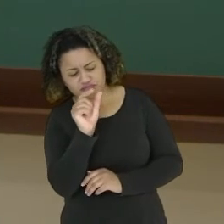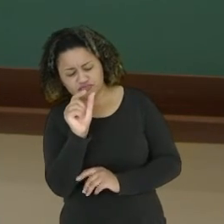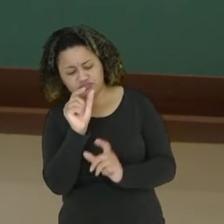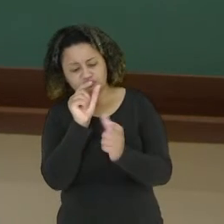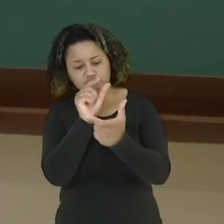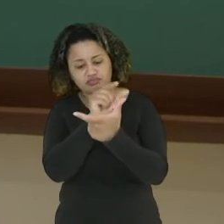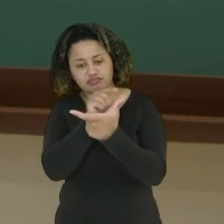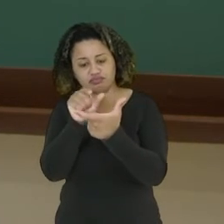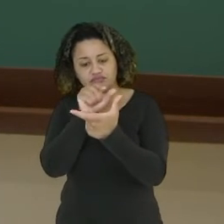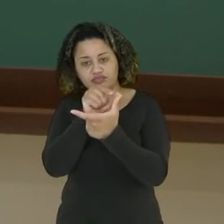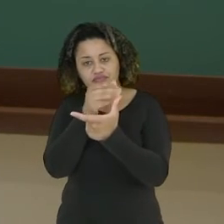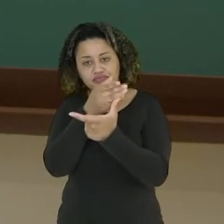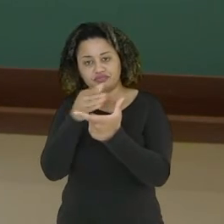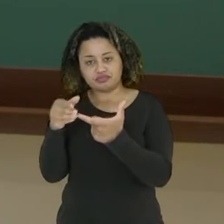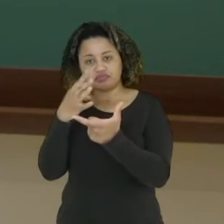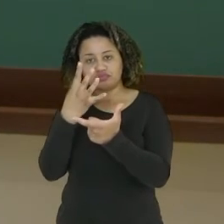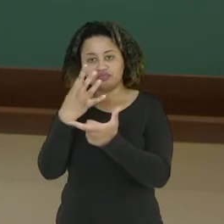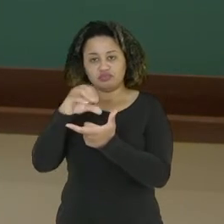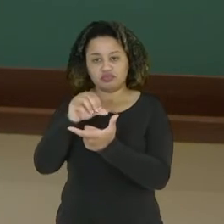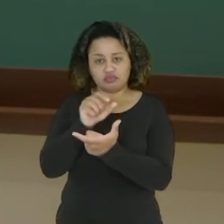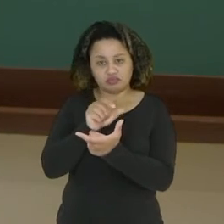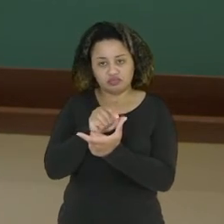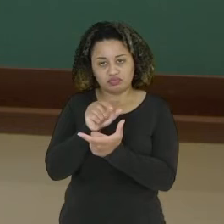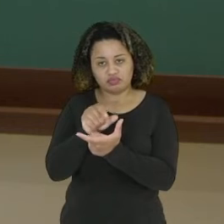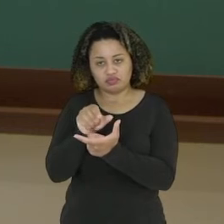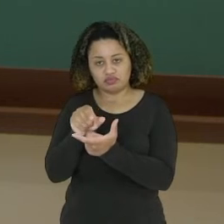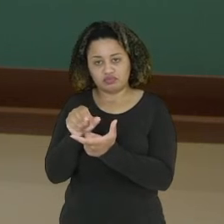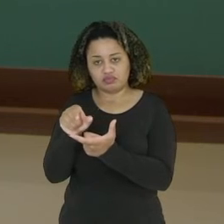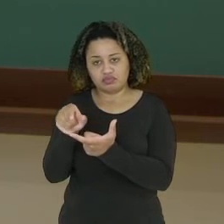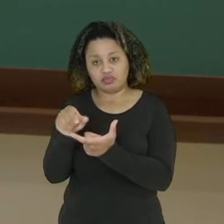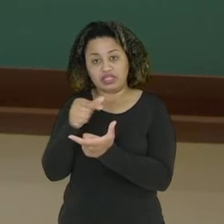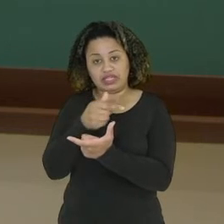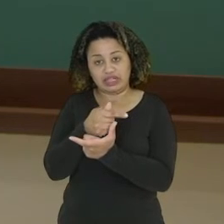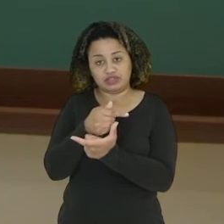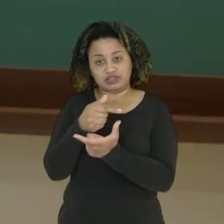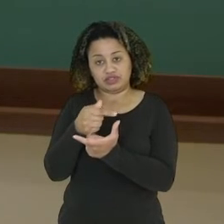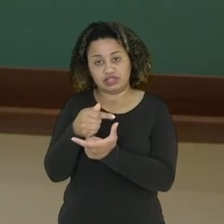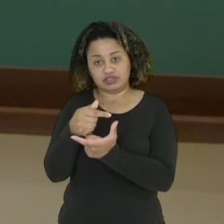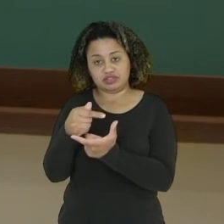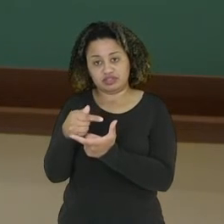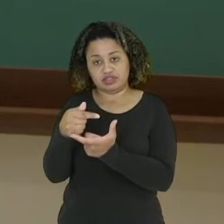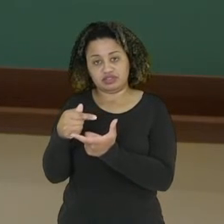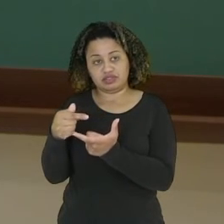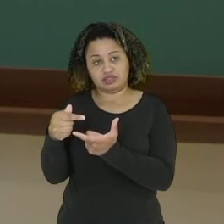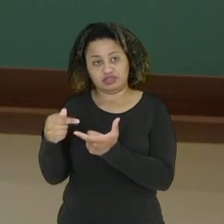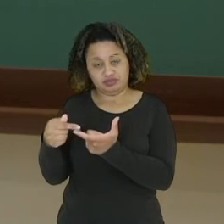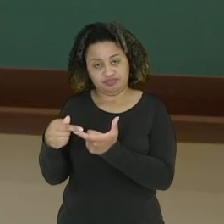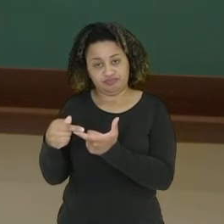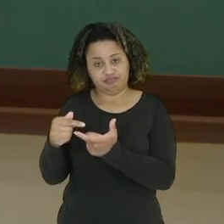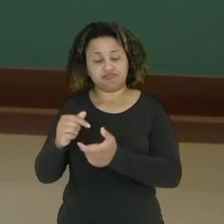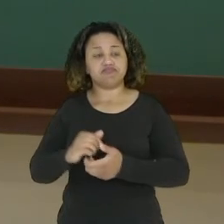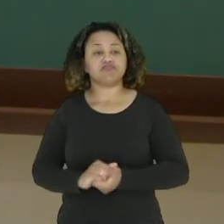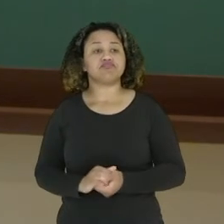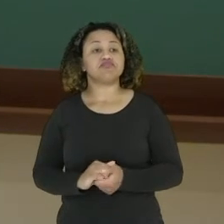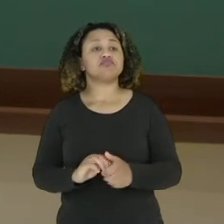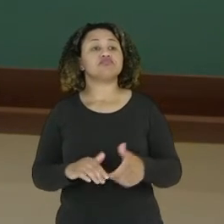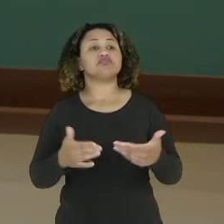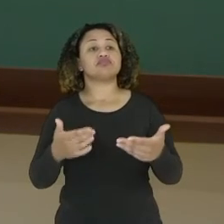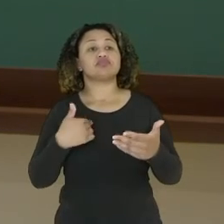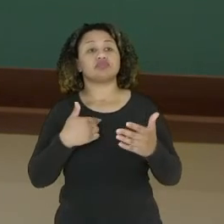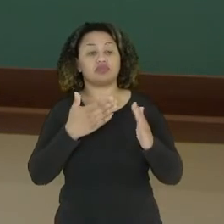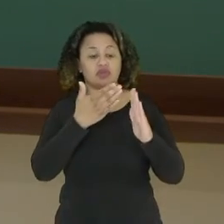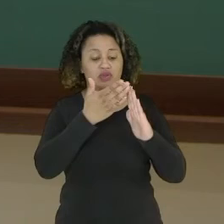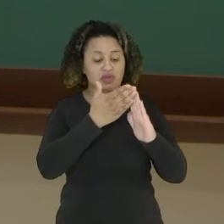Conta comigo. 1, 2, 3, 4. Então, 4 vezes 7, 28. 28 centímetros. Lembre-se, um